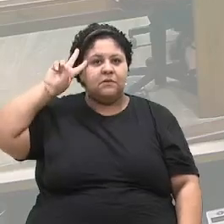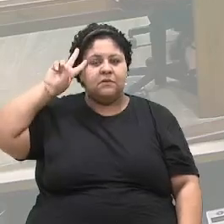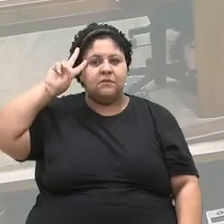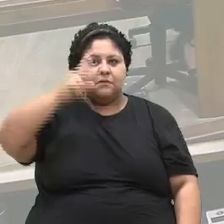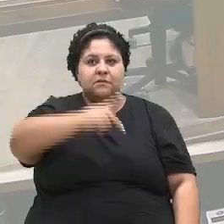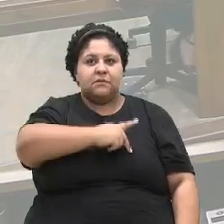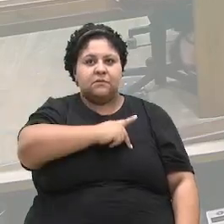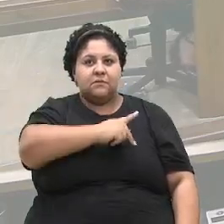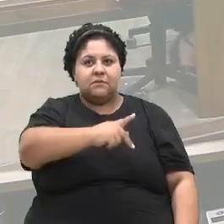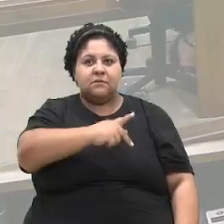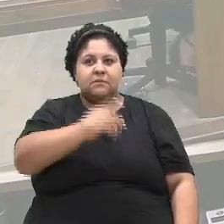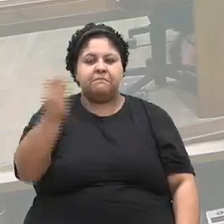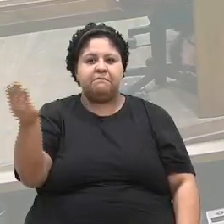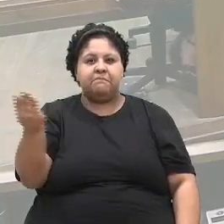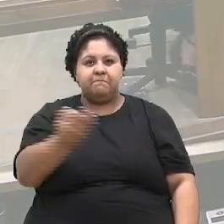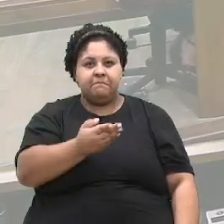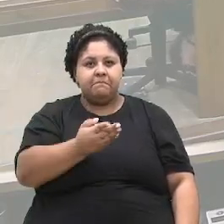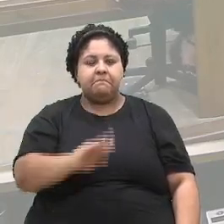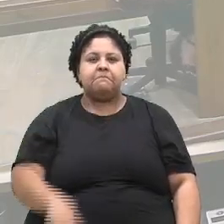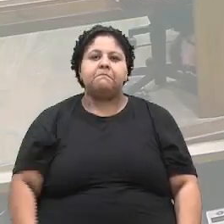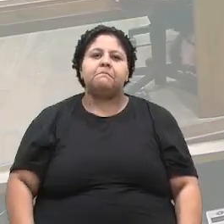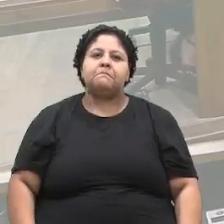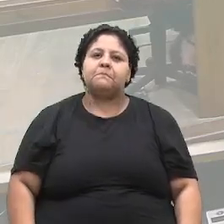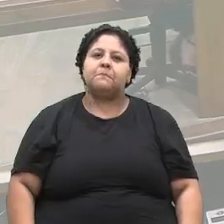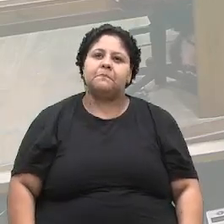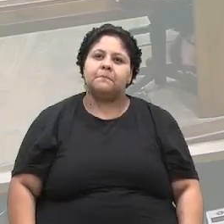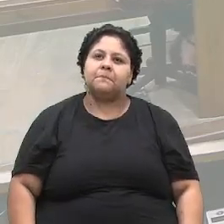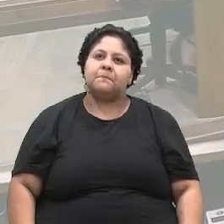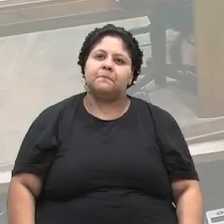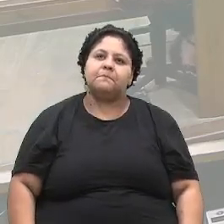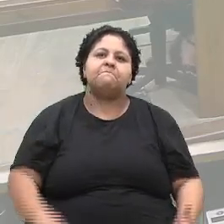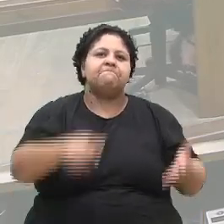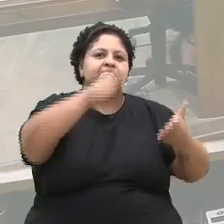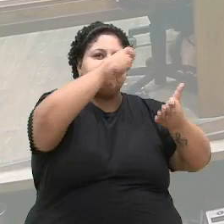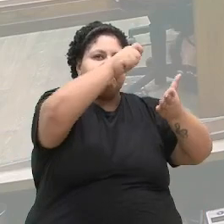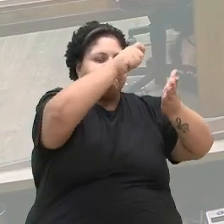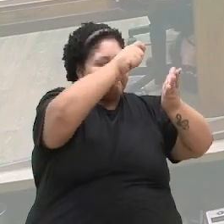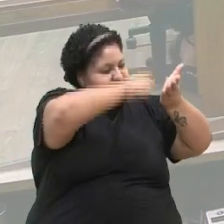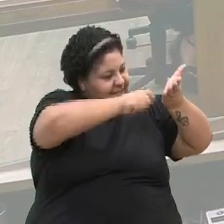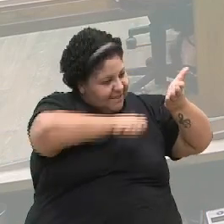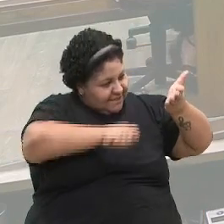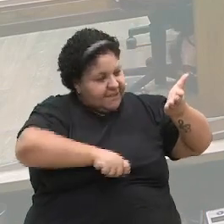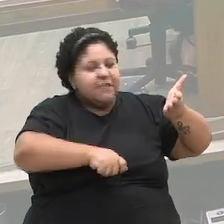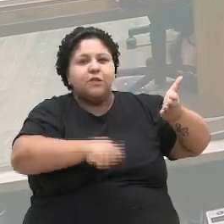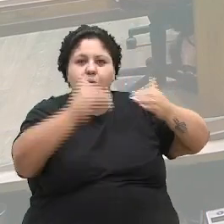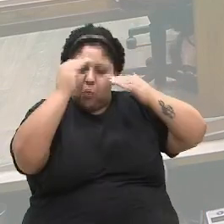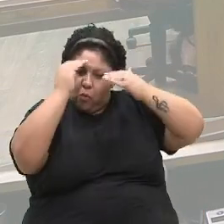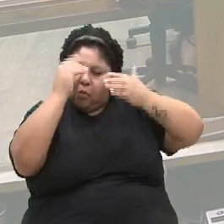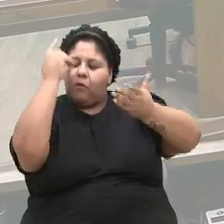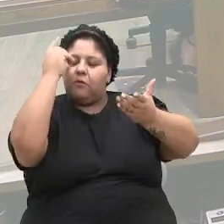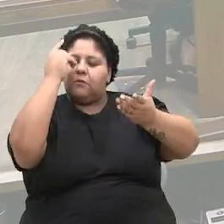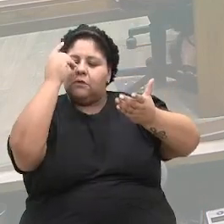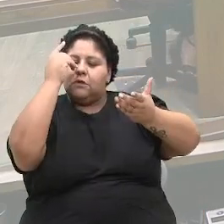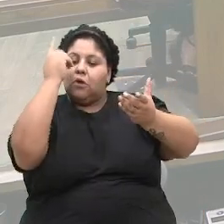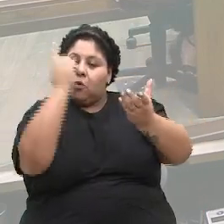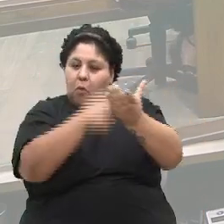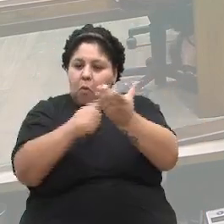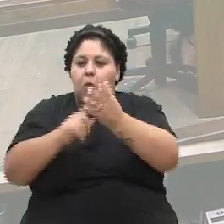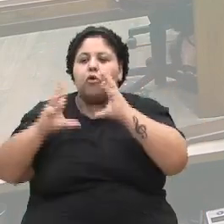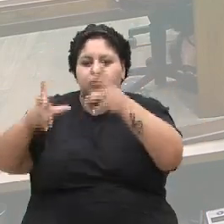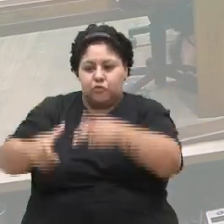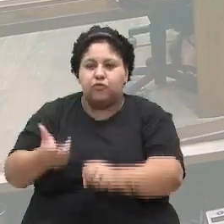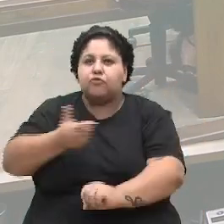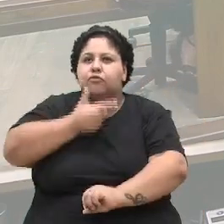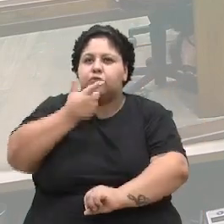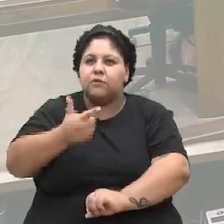Senhora presidente, colegas, assino embaixo tudo que eu vi. Silvana, aquilo que você falou, eu e a minha esposa